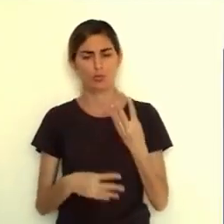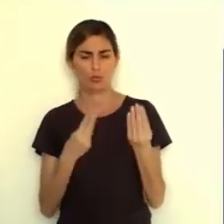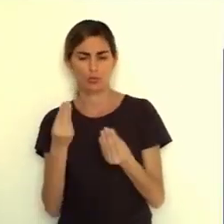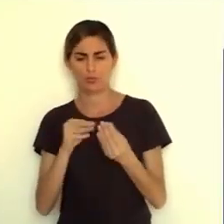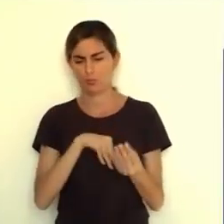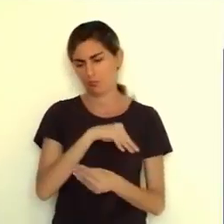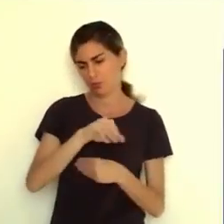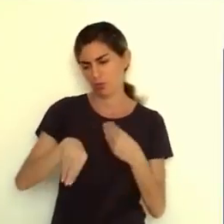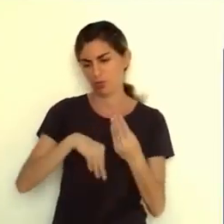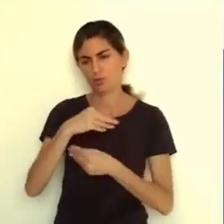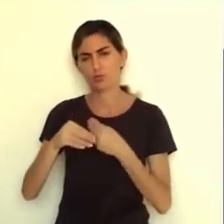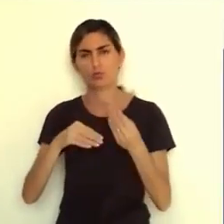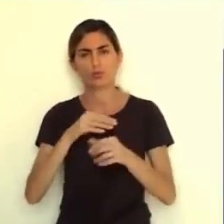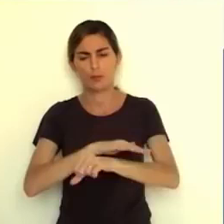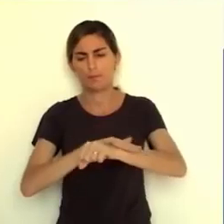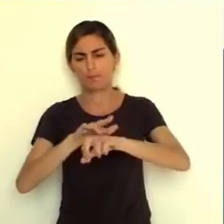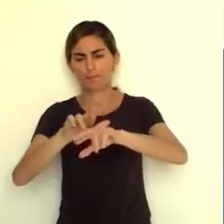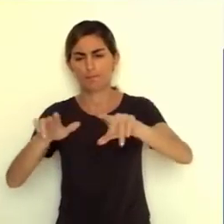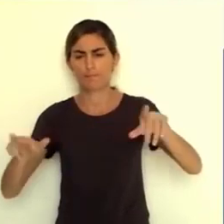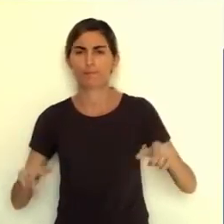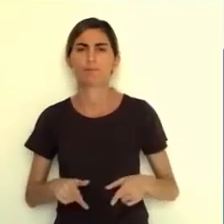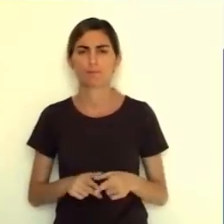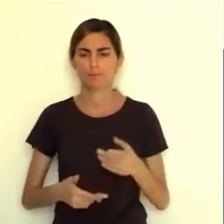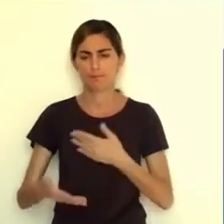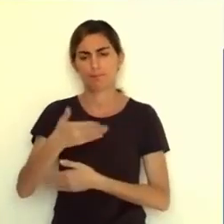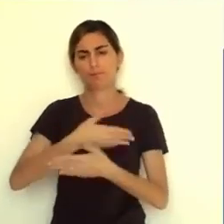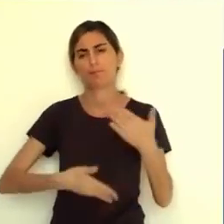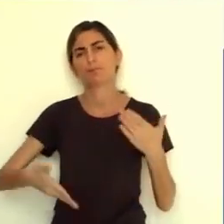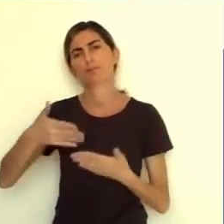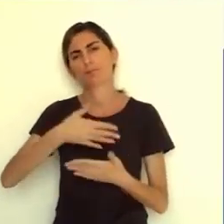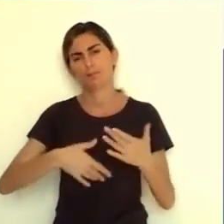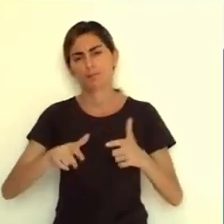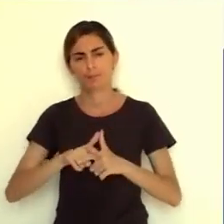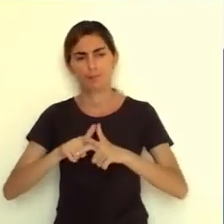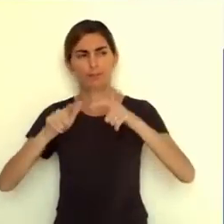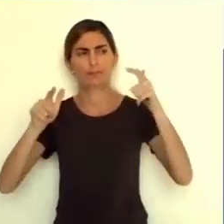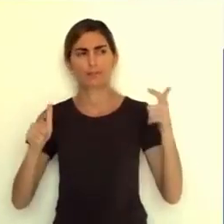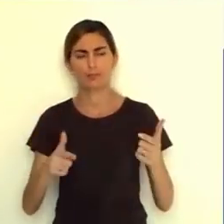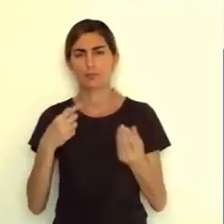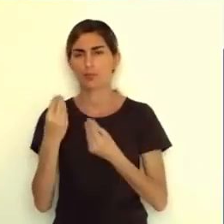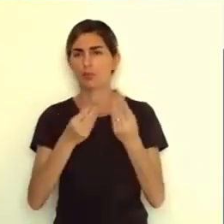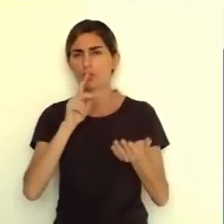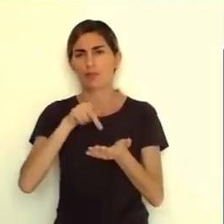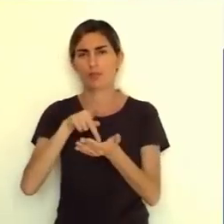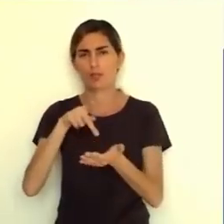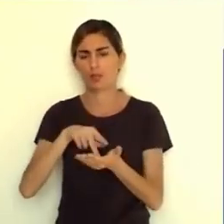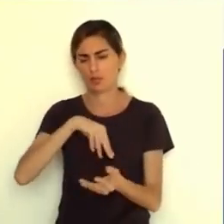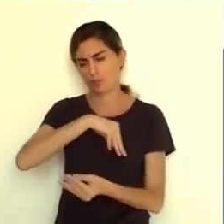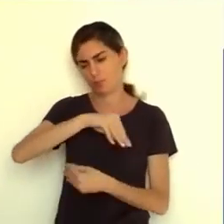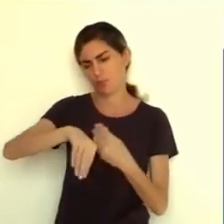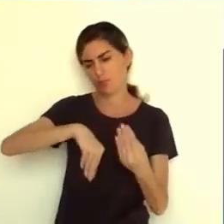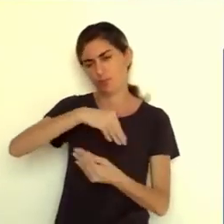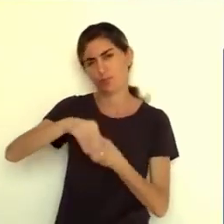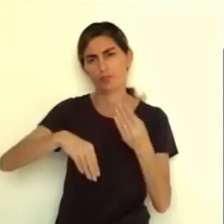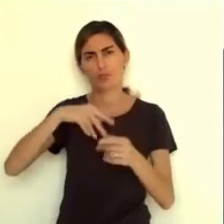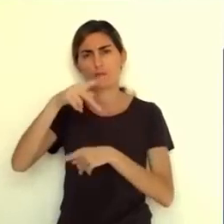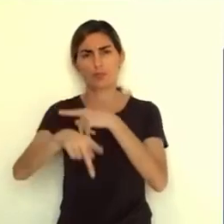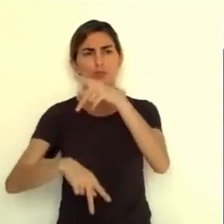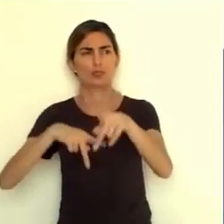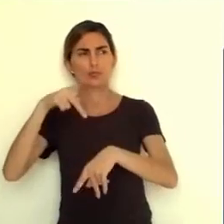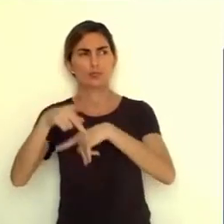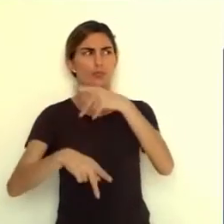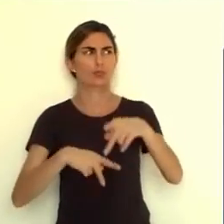brasileiro como uma mistura de etnias, ou seja, de relações maiores, com uma verdadeira